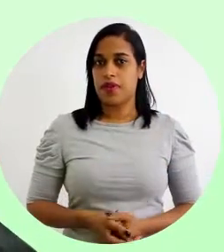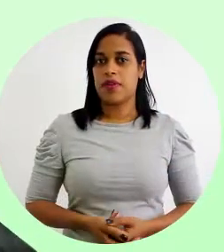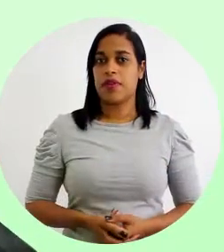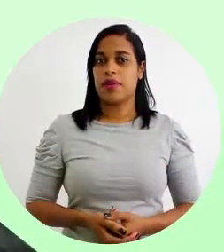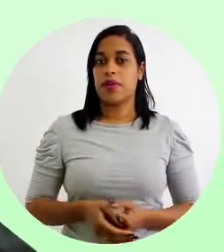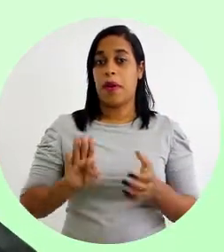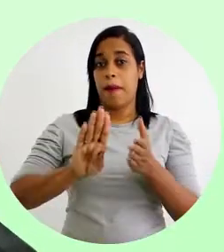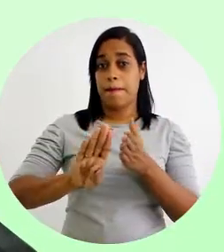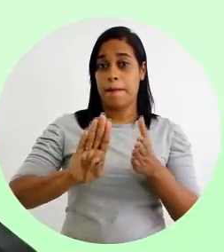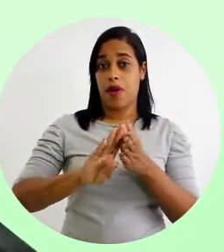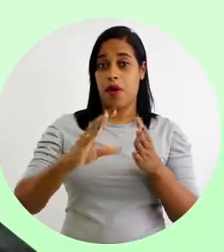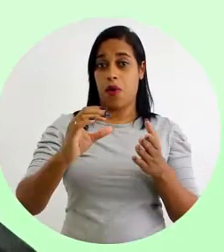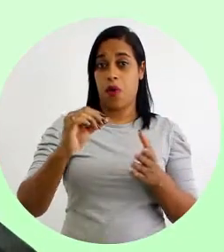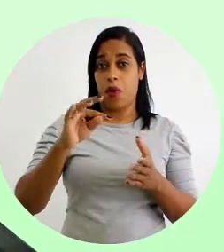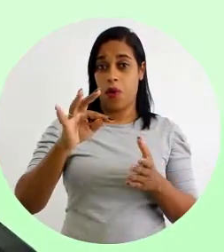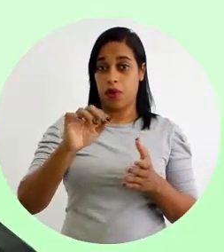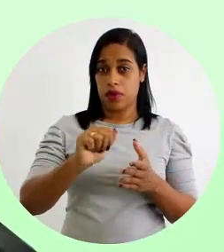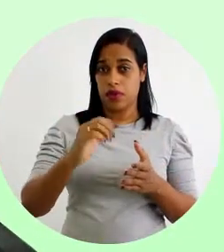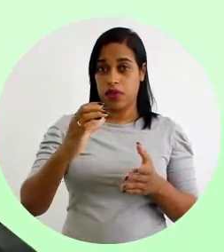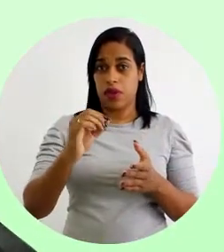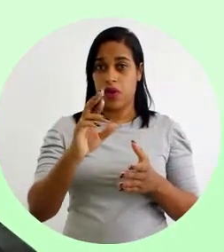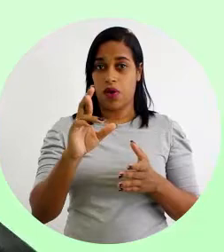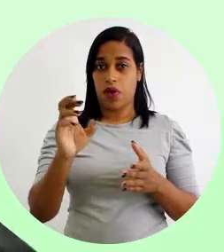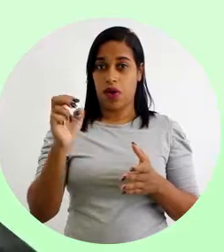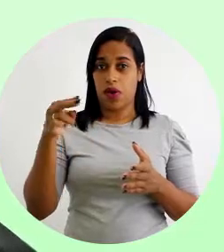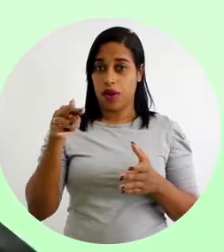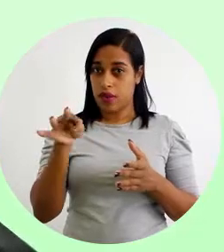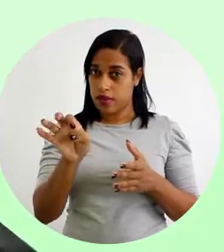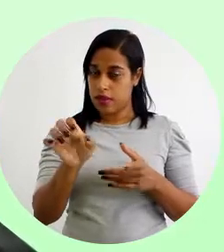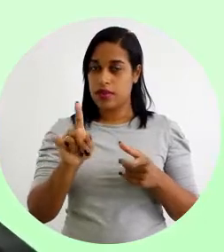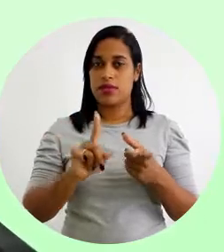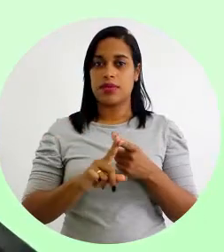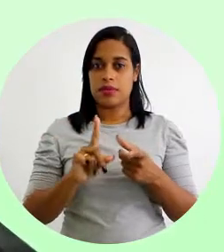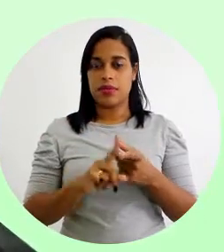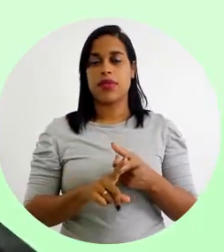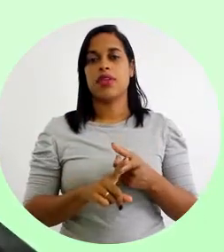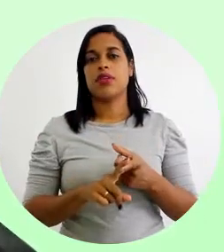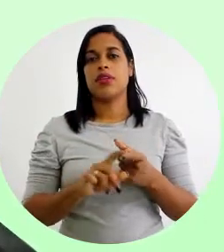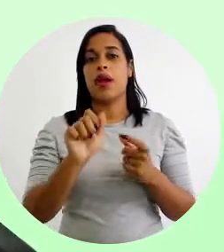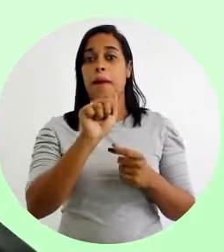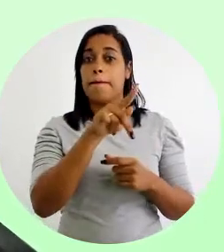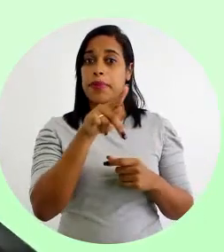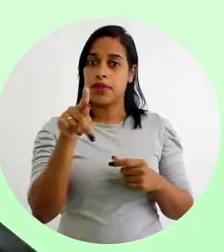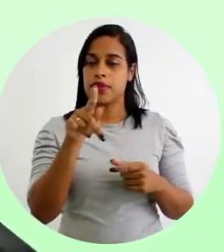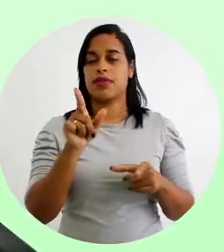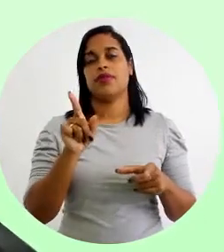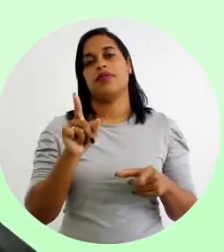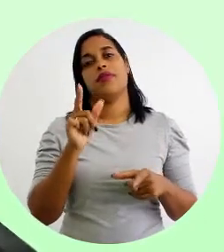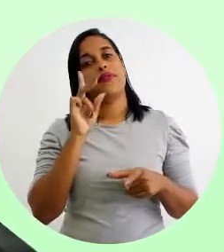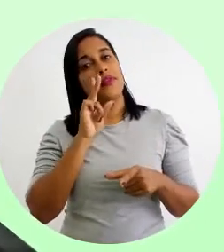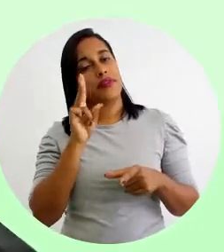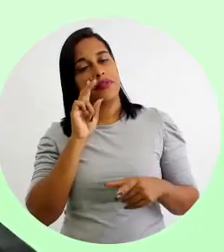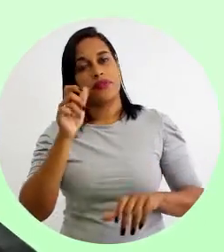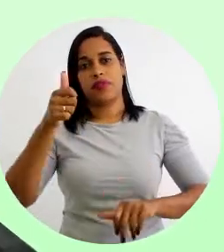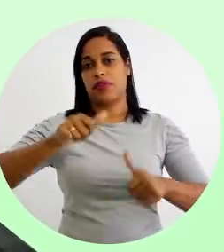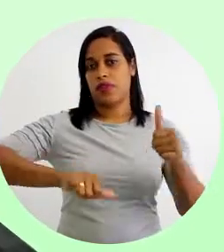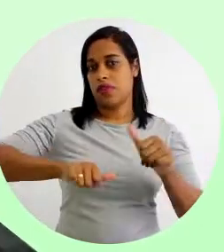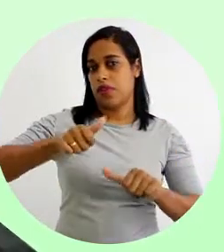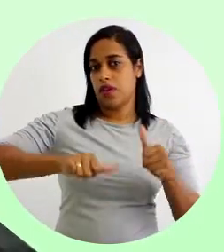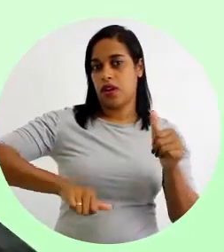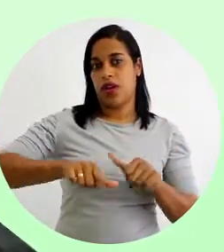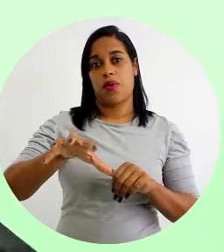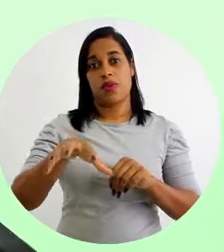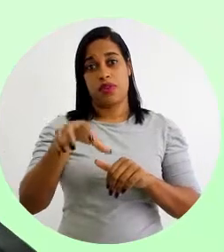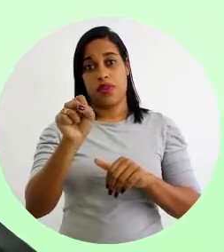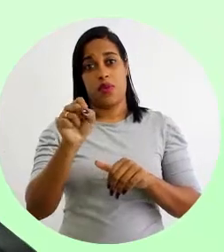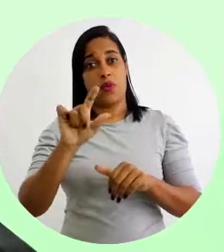relação à conta corrente, os extratos da conta corrente e os extratos de aplicação. Verificar nos